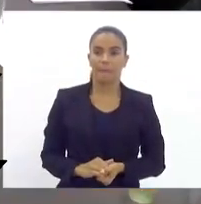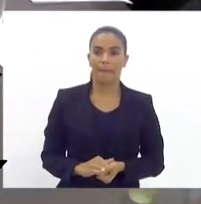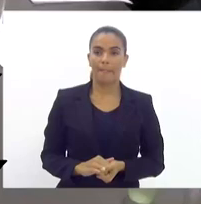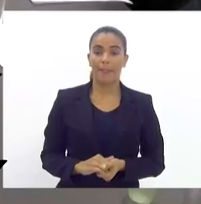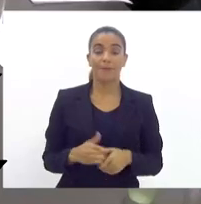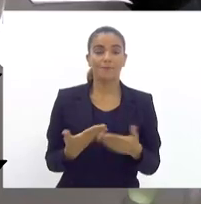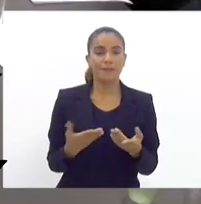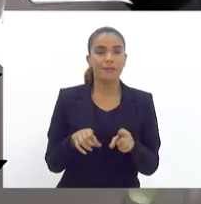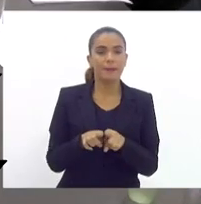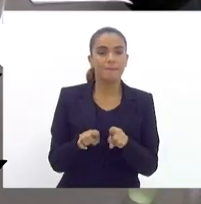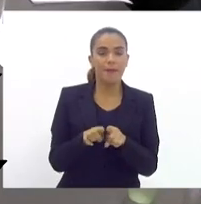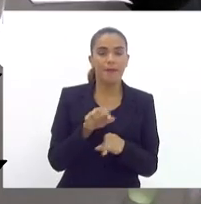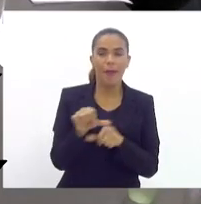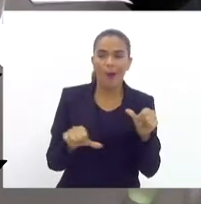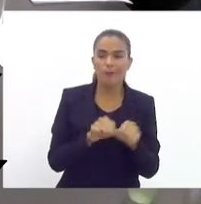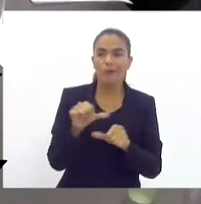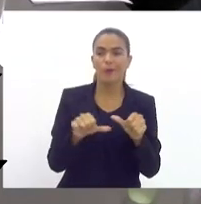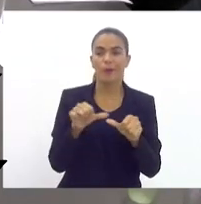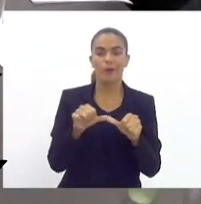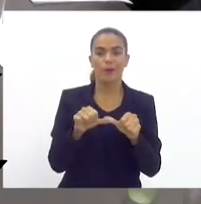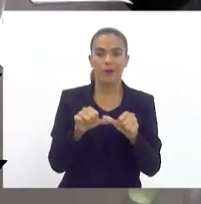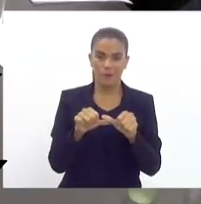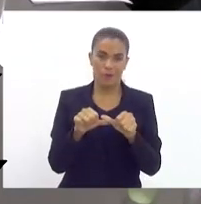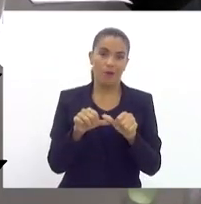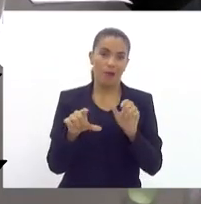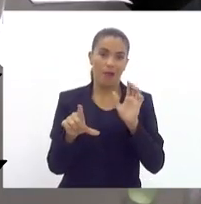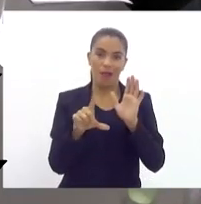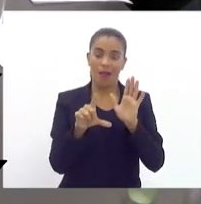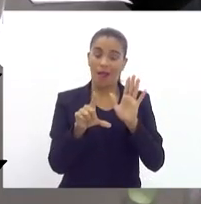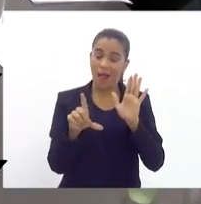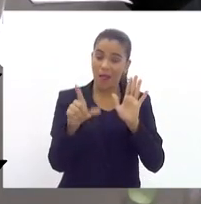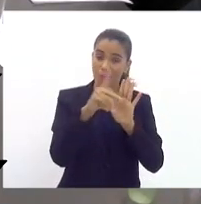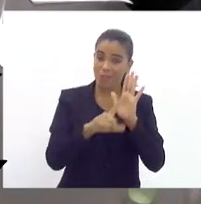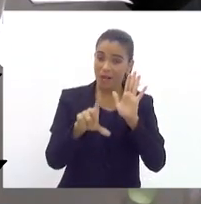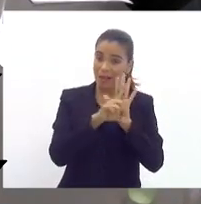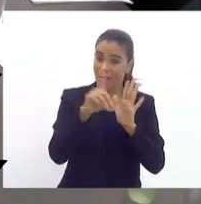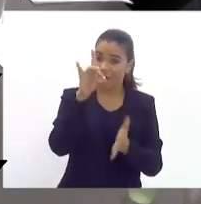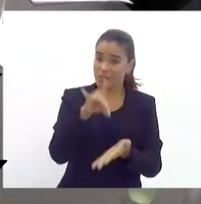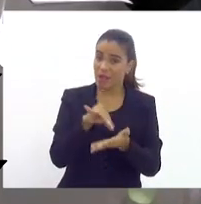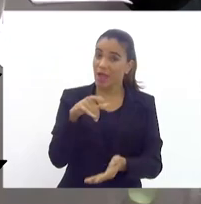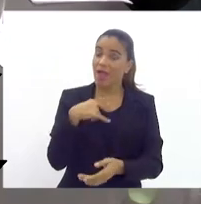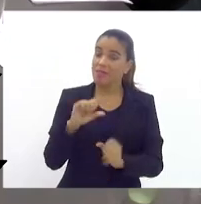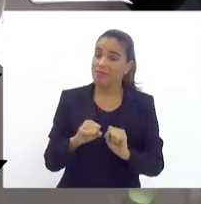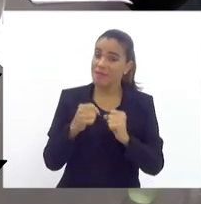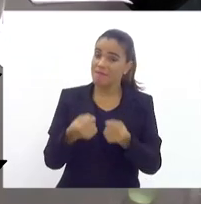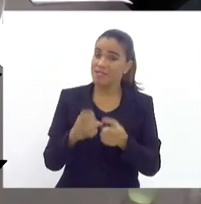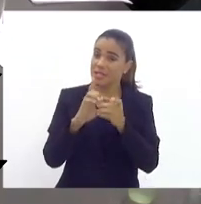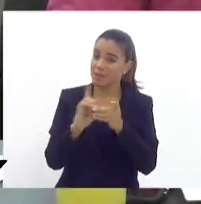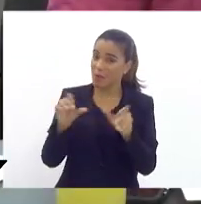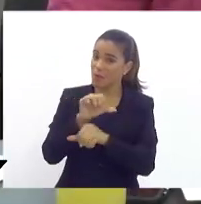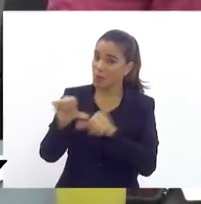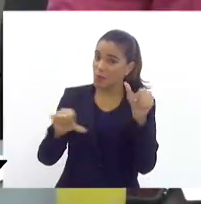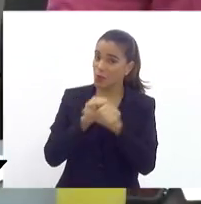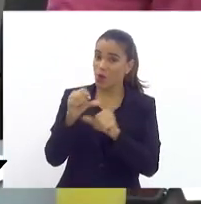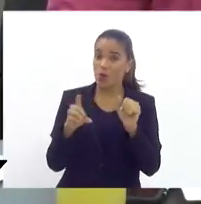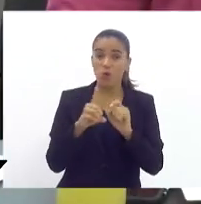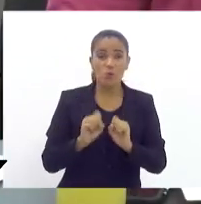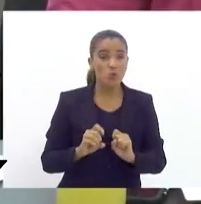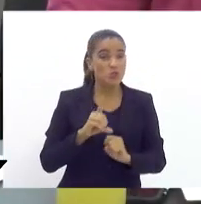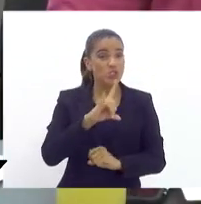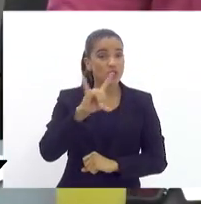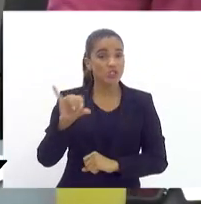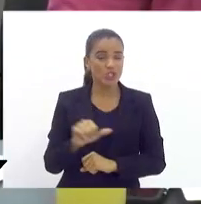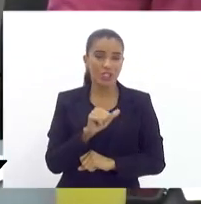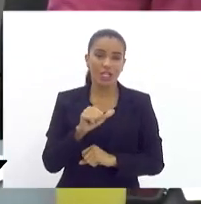E também alterou a redação alterou... original, que era Dia da Defesa da Democracia. A senhora alterou para o Dia de Defesa